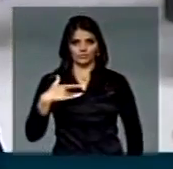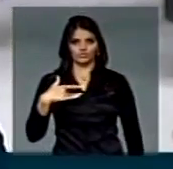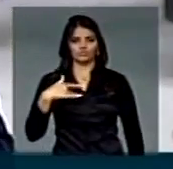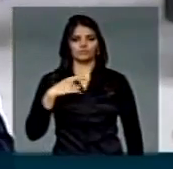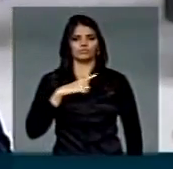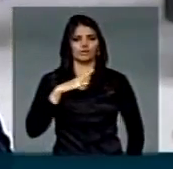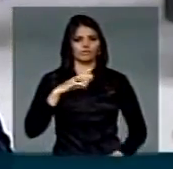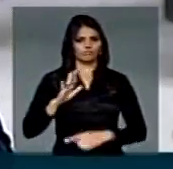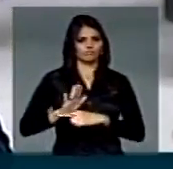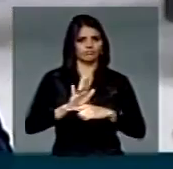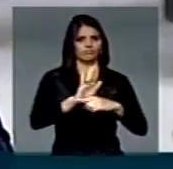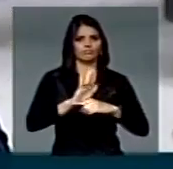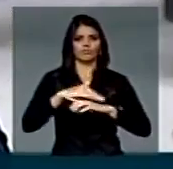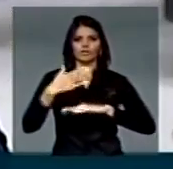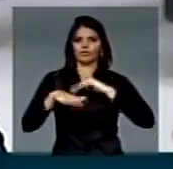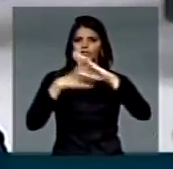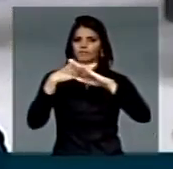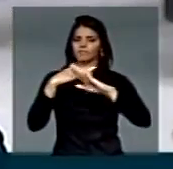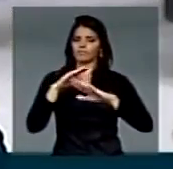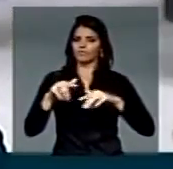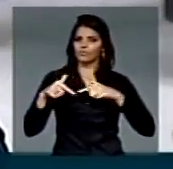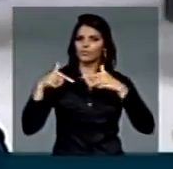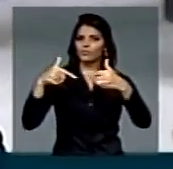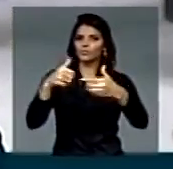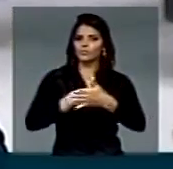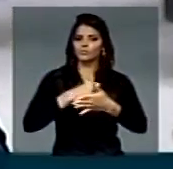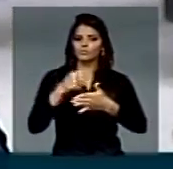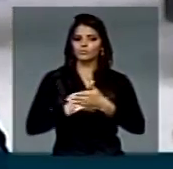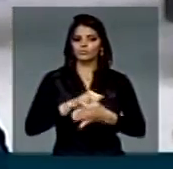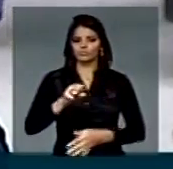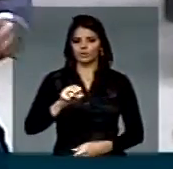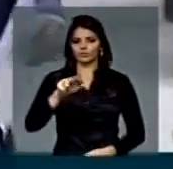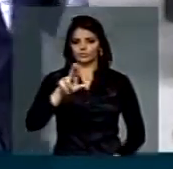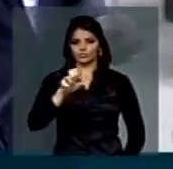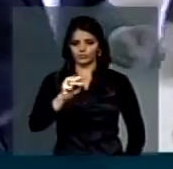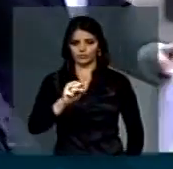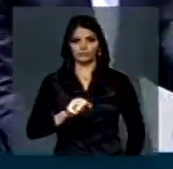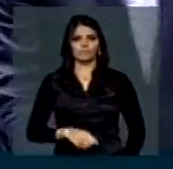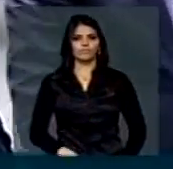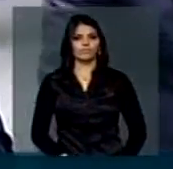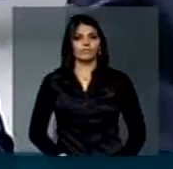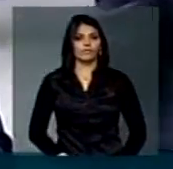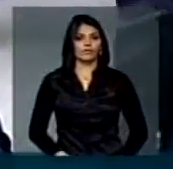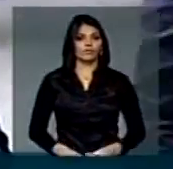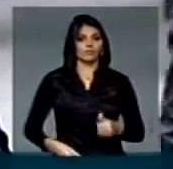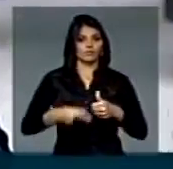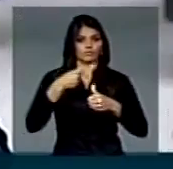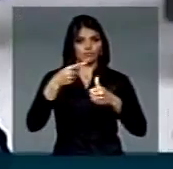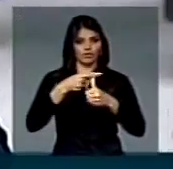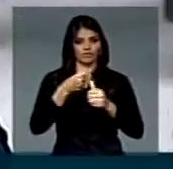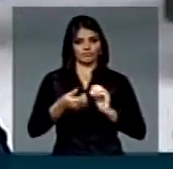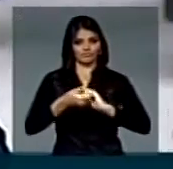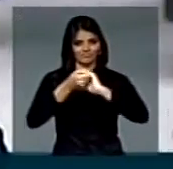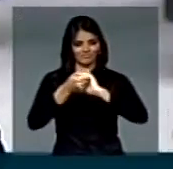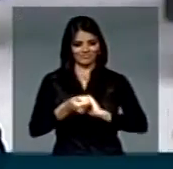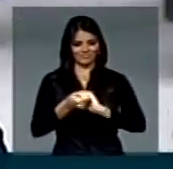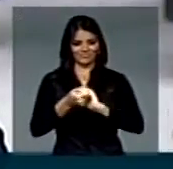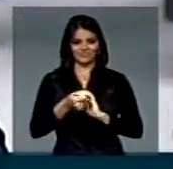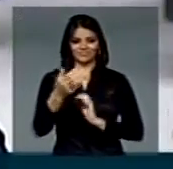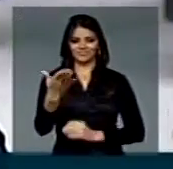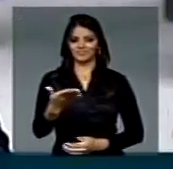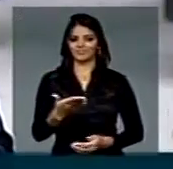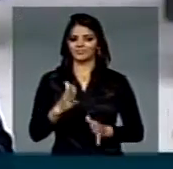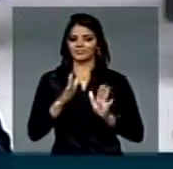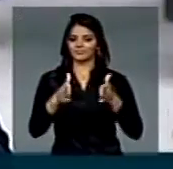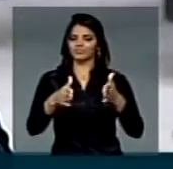tem ajudado a avançar as lutas pelo Sistema Único de Saúde. Então, primeiramente, para cumprimentá-lo, deputado Mandetta, cumprimentá-lo pela